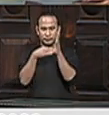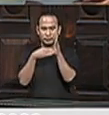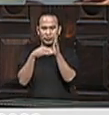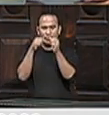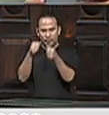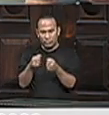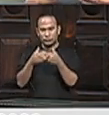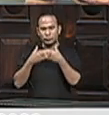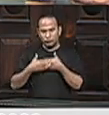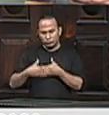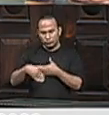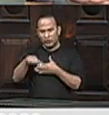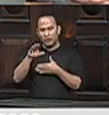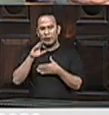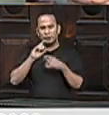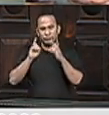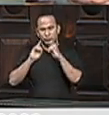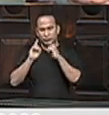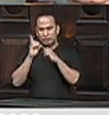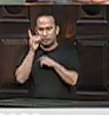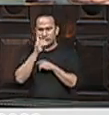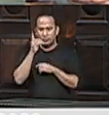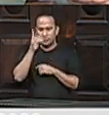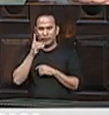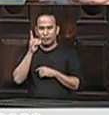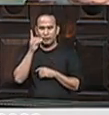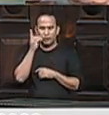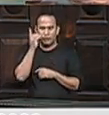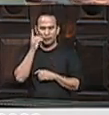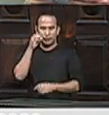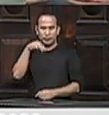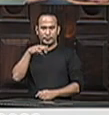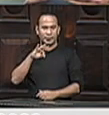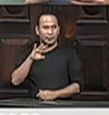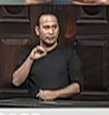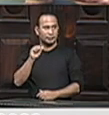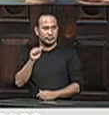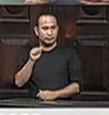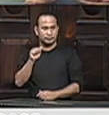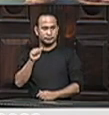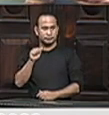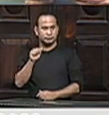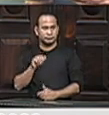pode continuar discutindo. Da deputada Marta Rocha. Deputada Marta Rocha.